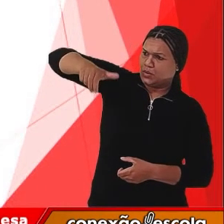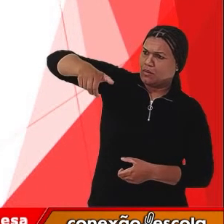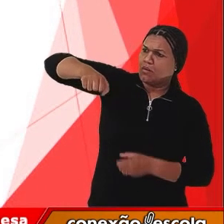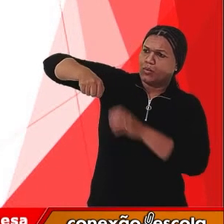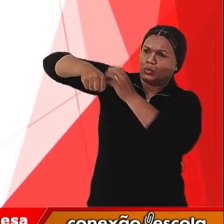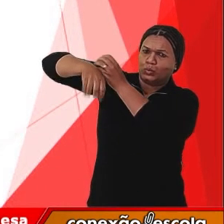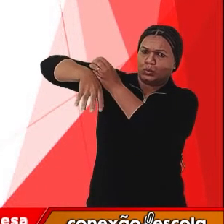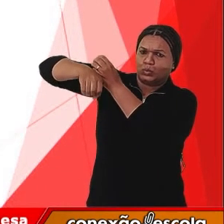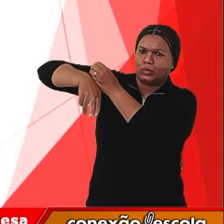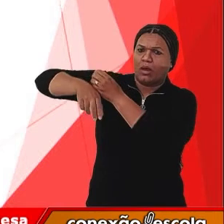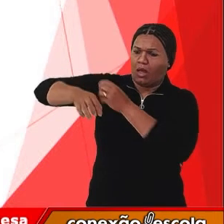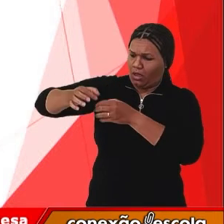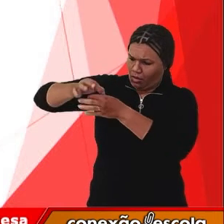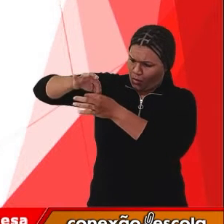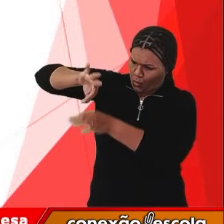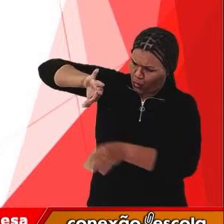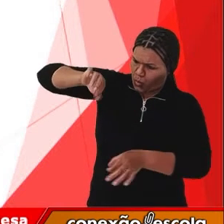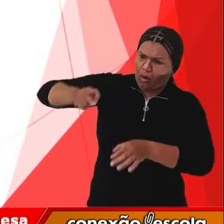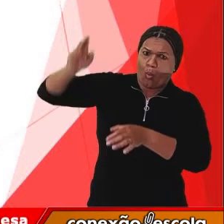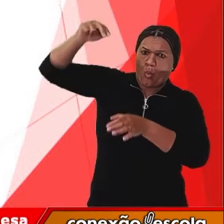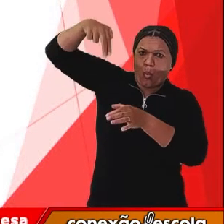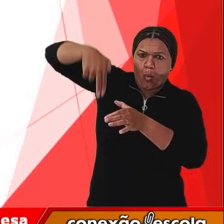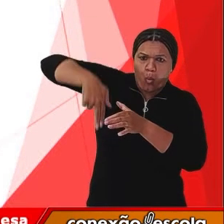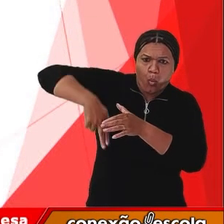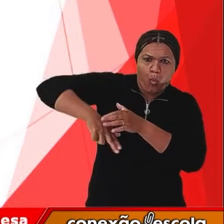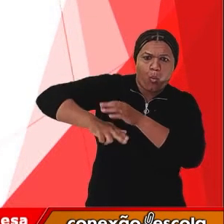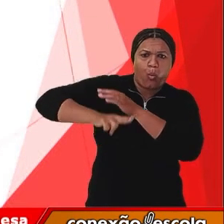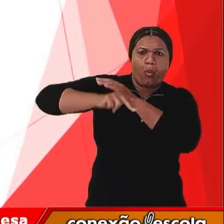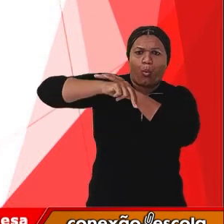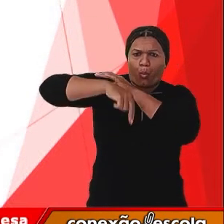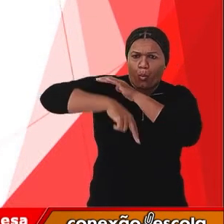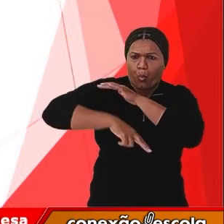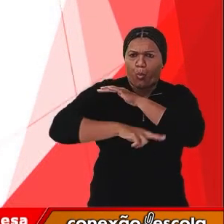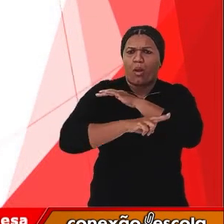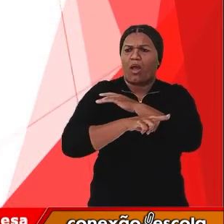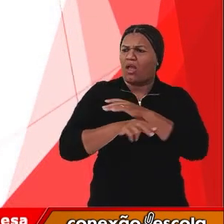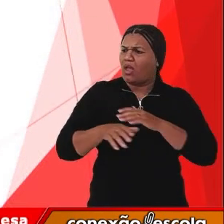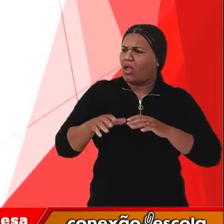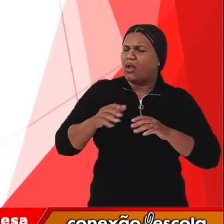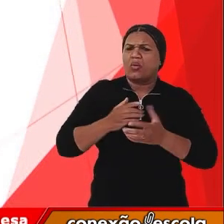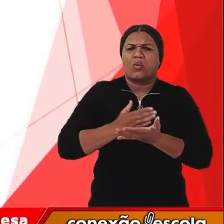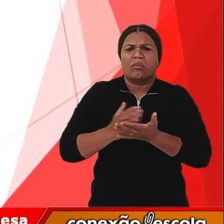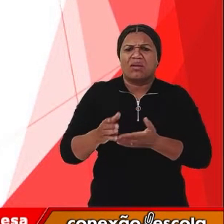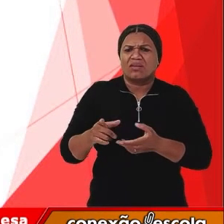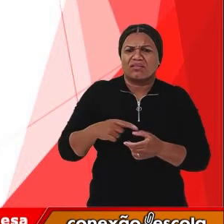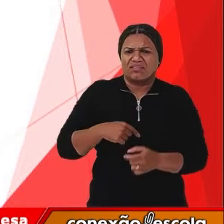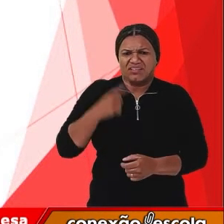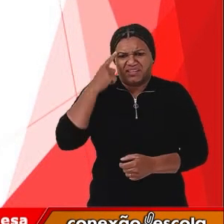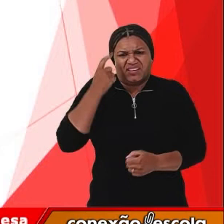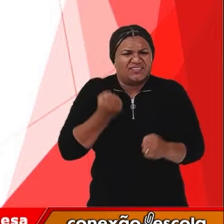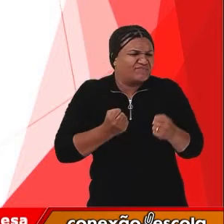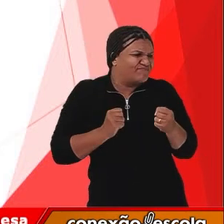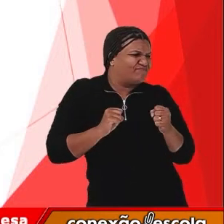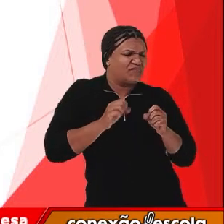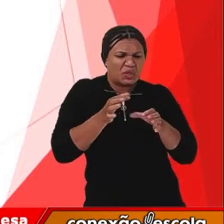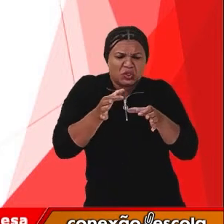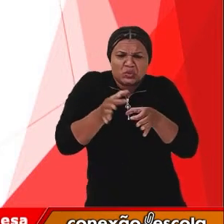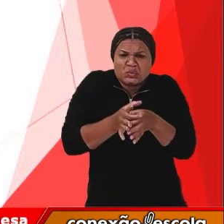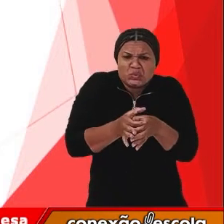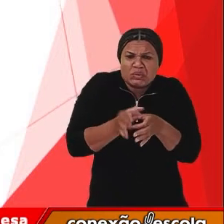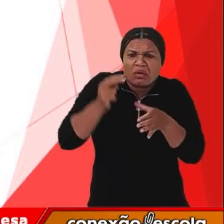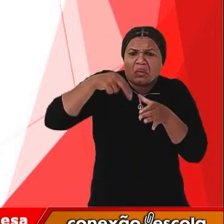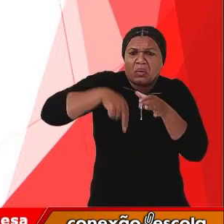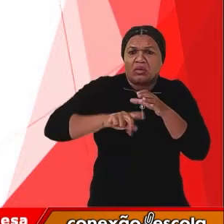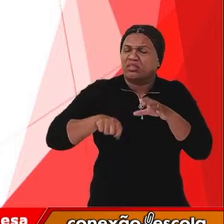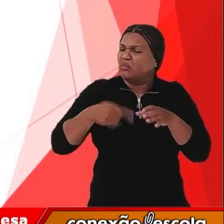e entrou pelo Cano a princípio incomodava-o a estreiteza do tubo depois